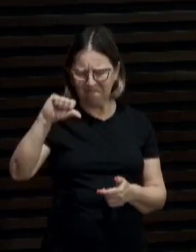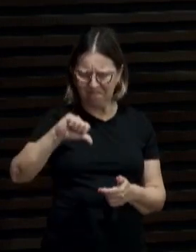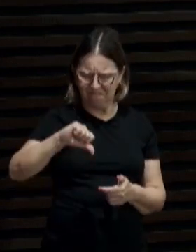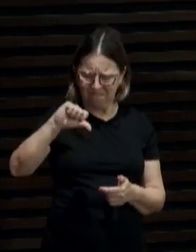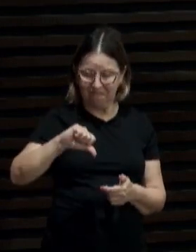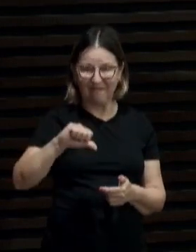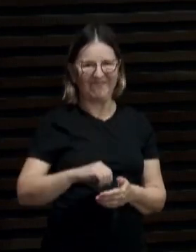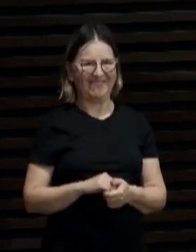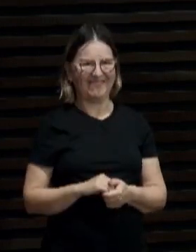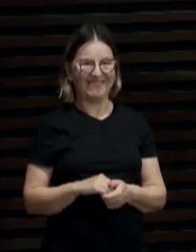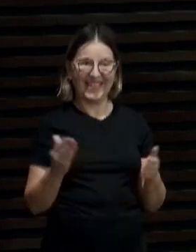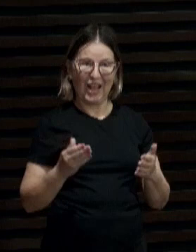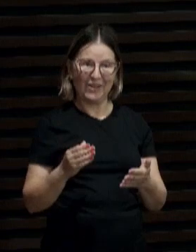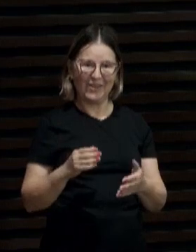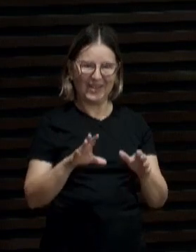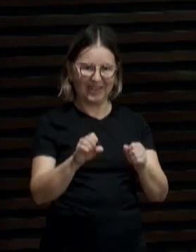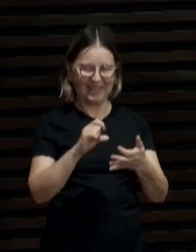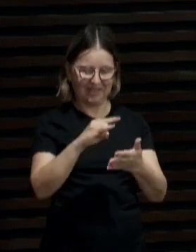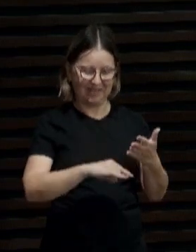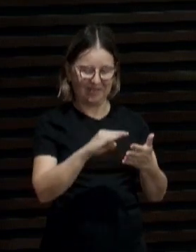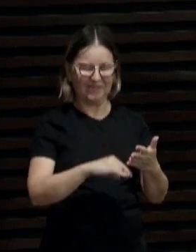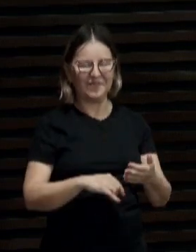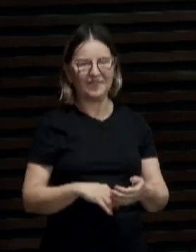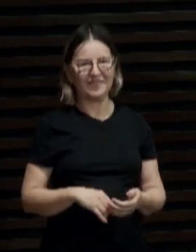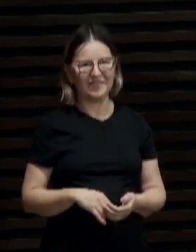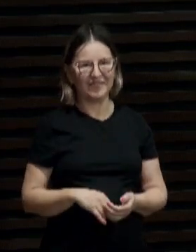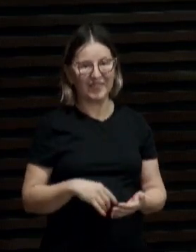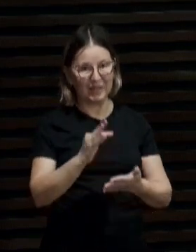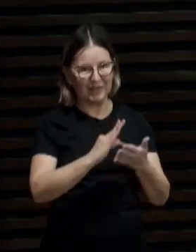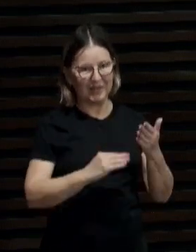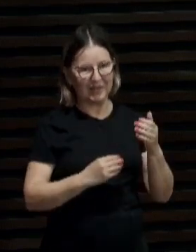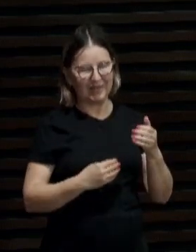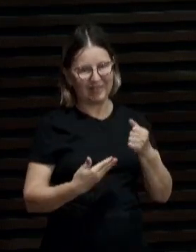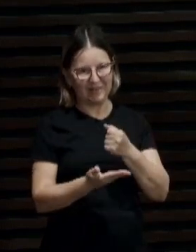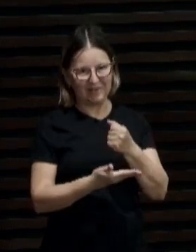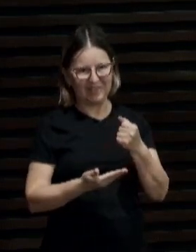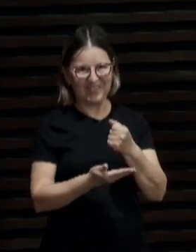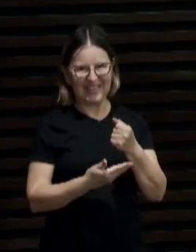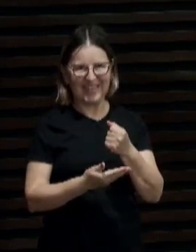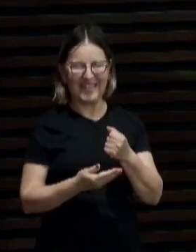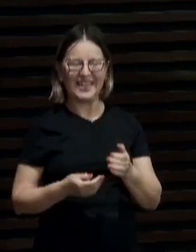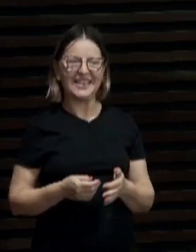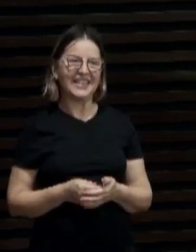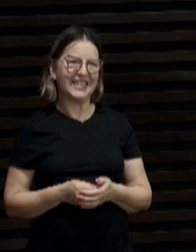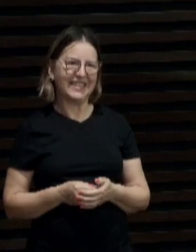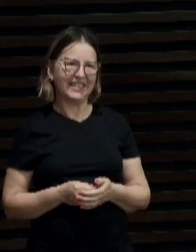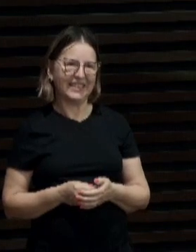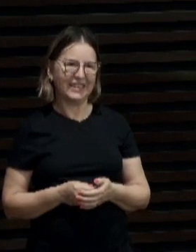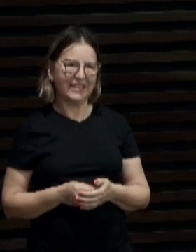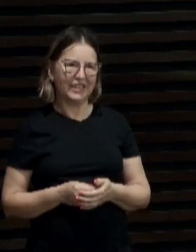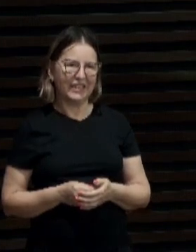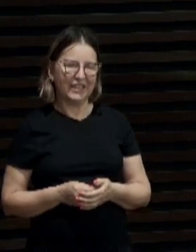Convido os irmãos a abrirem aí. O texto base, então, ele é um pedacinho